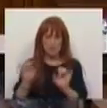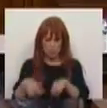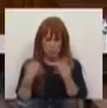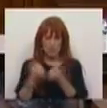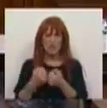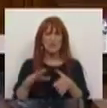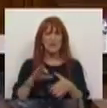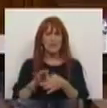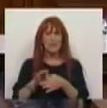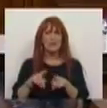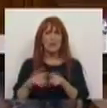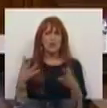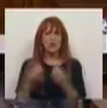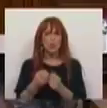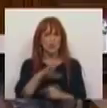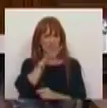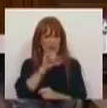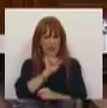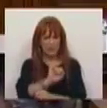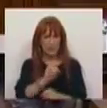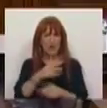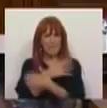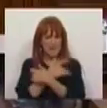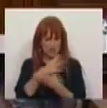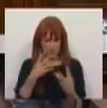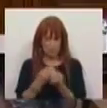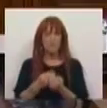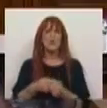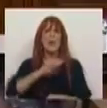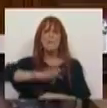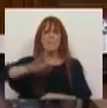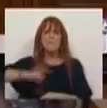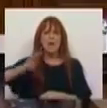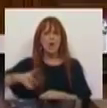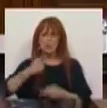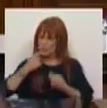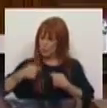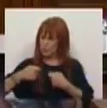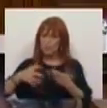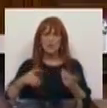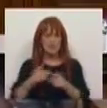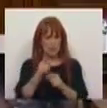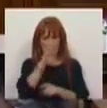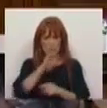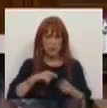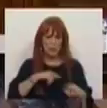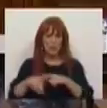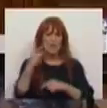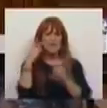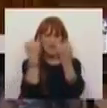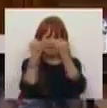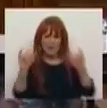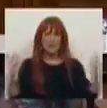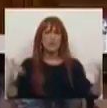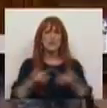e afetivamente junto dos seus familiares e amigos. Milhões que poderiam ter servido para materializar uma política de vida